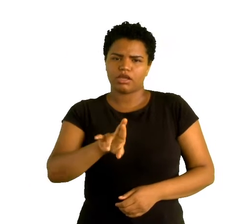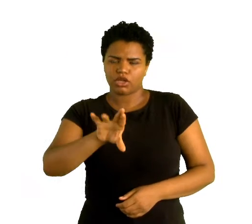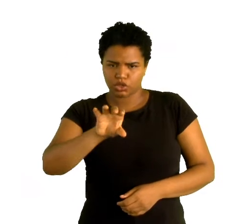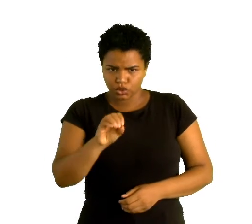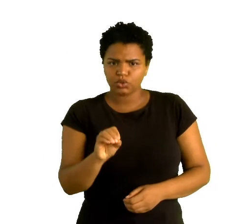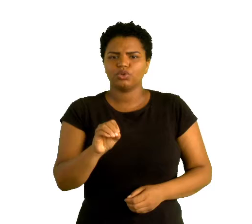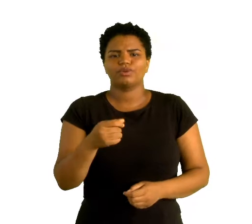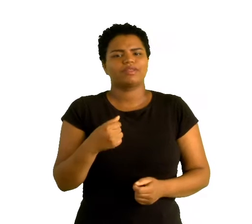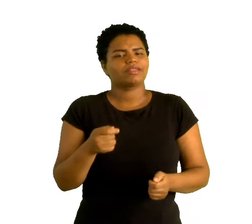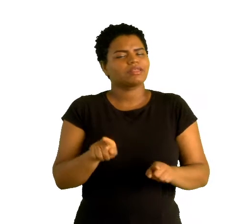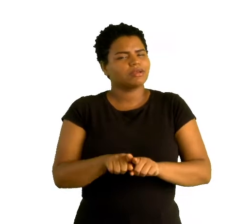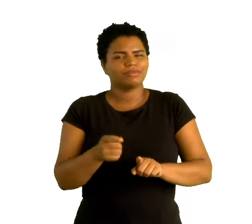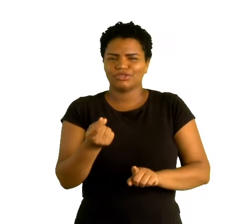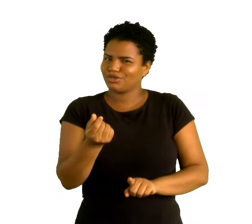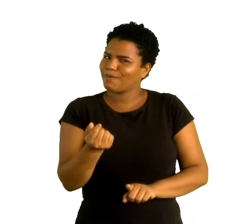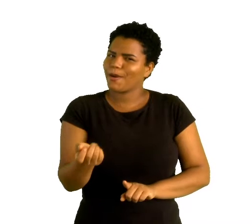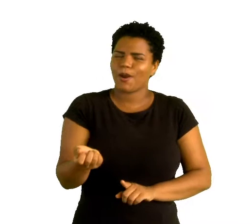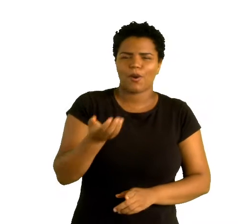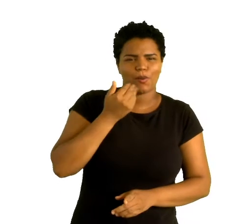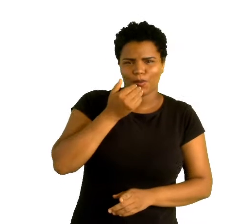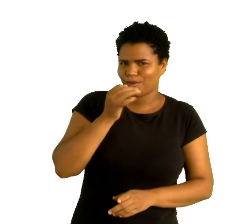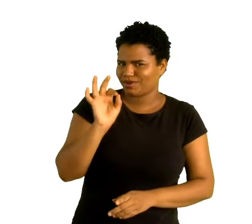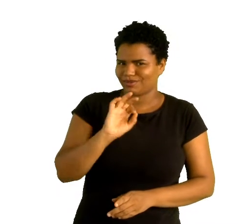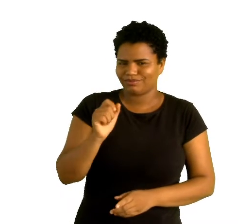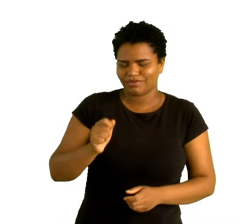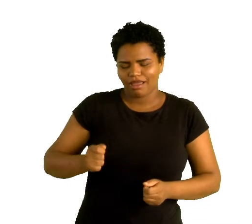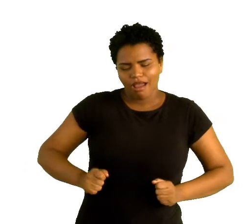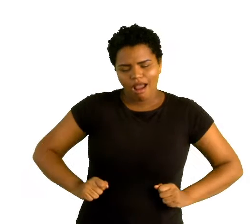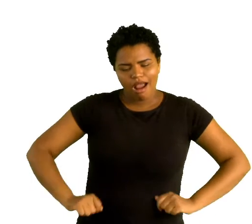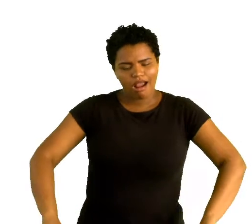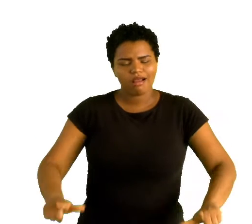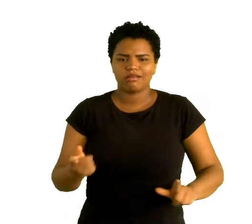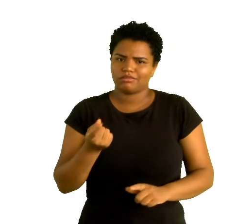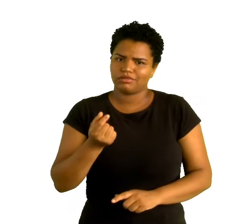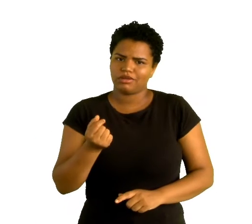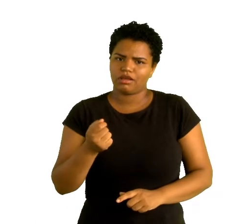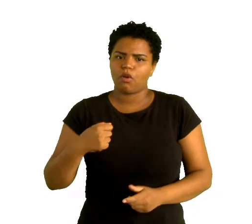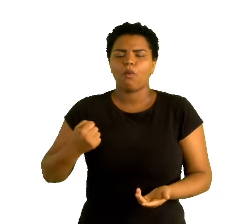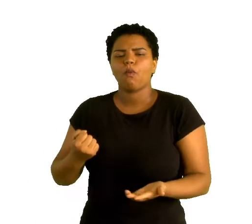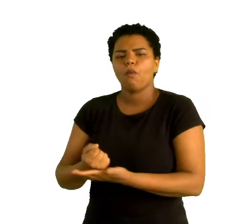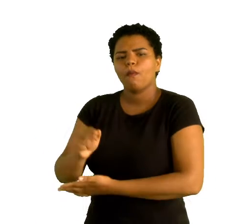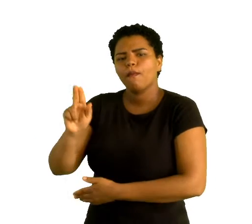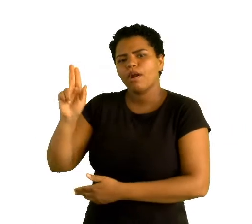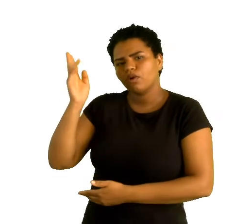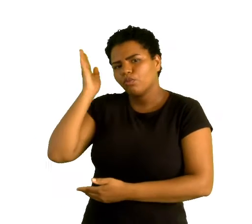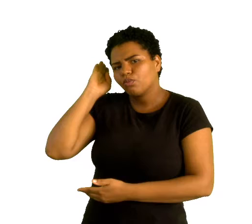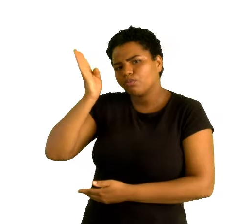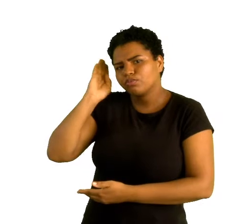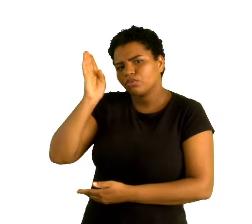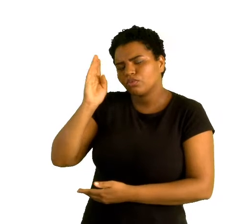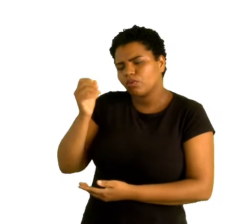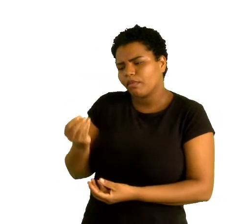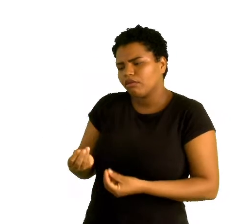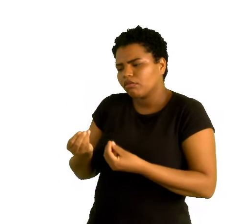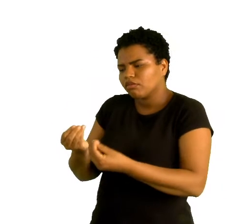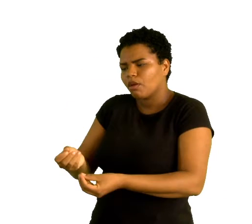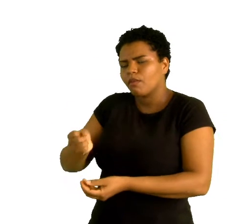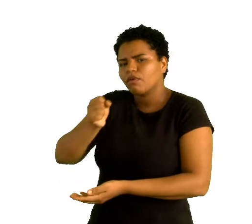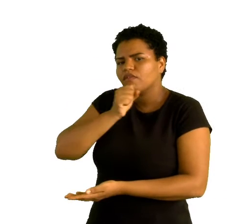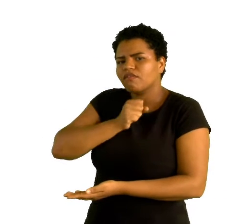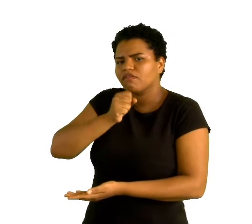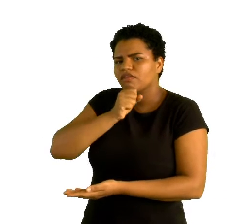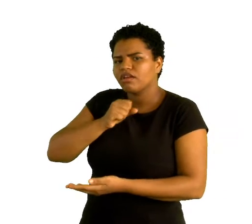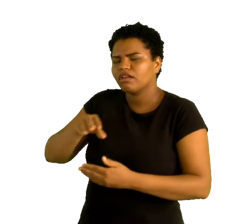no caminho, comprando um burrico para uma pobre velha que também ia para a cidade, mas mal